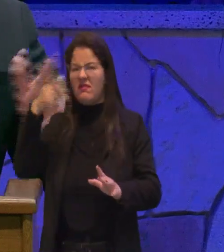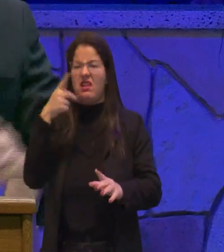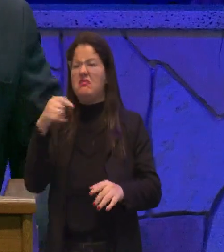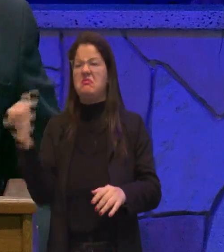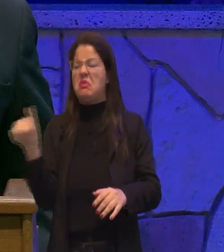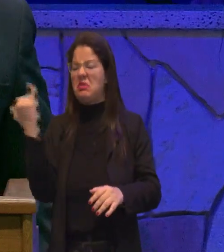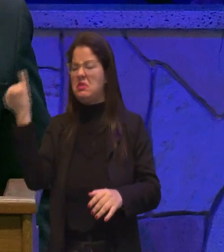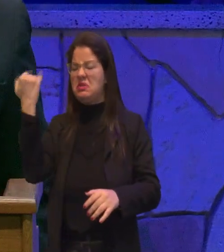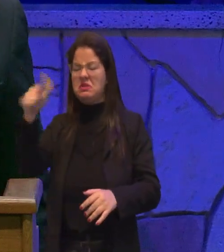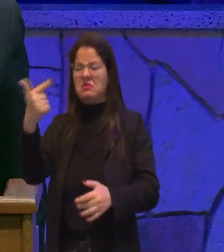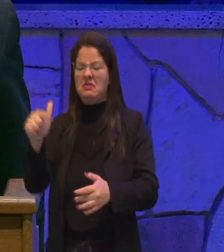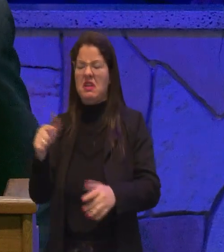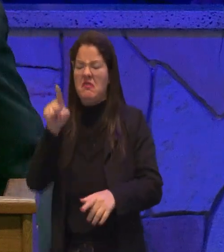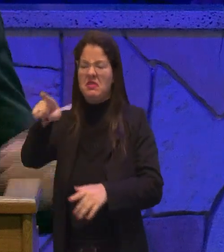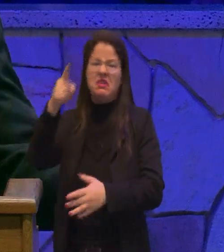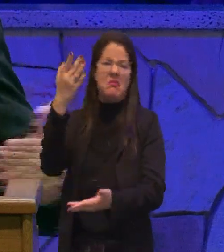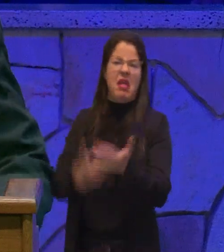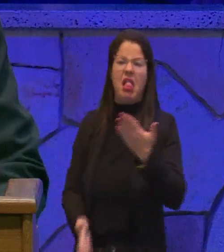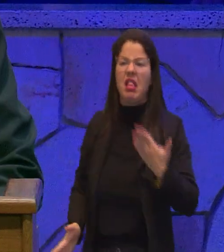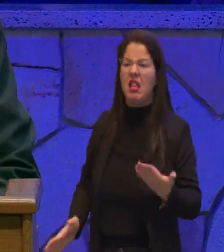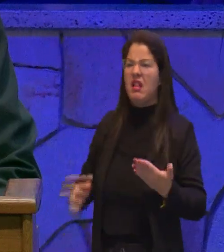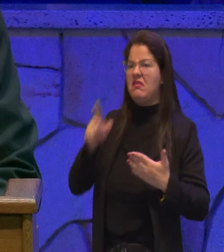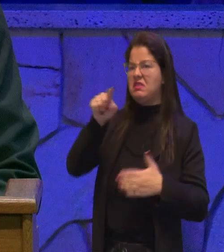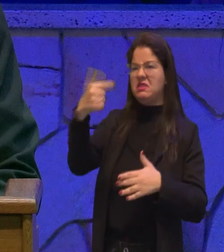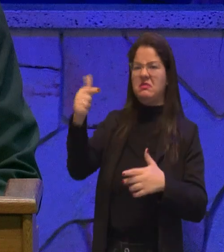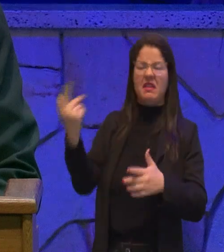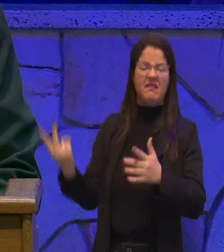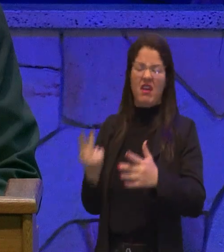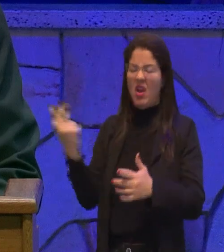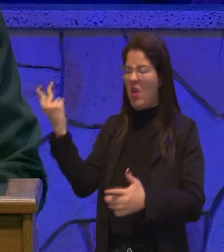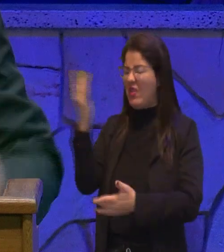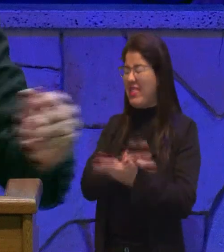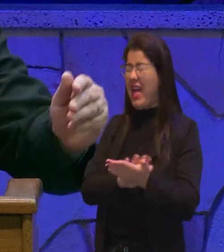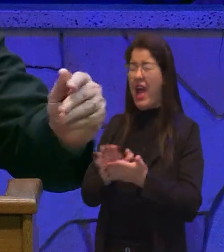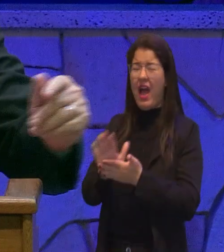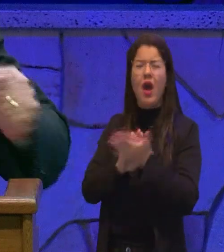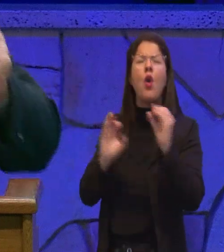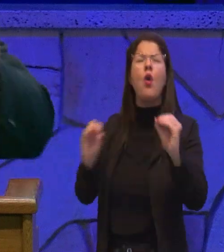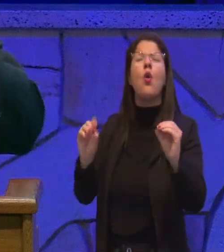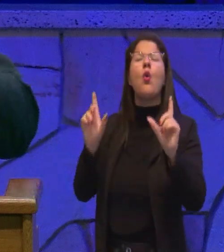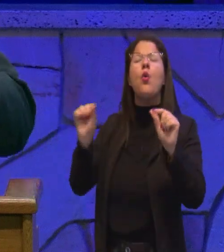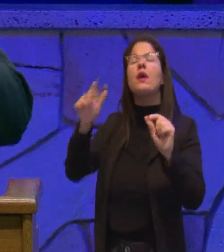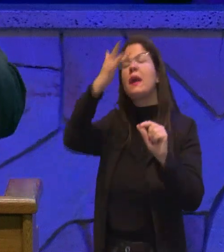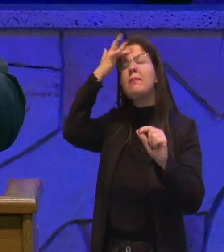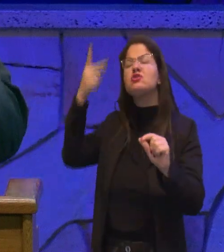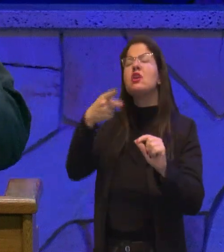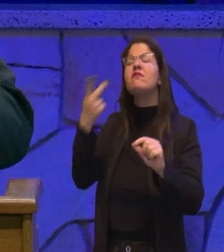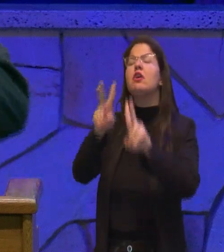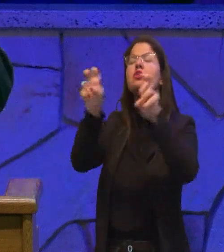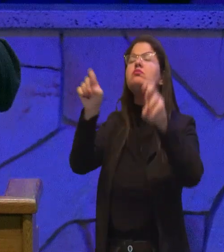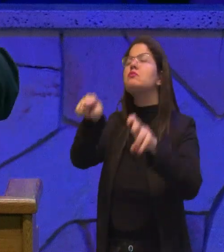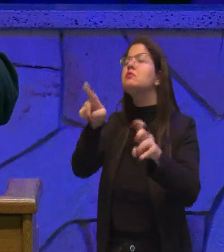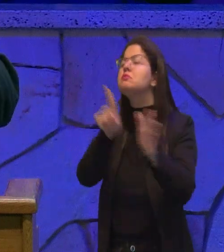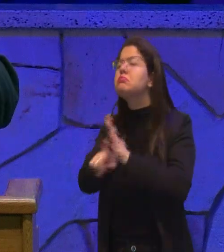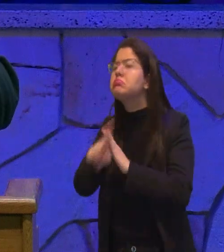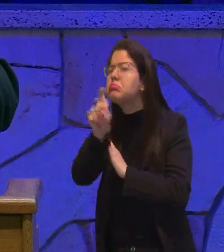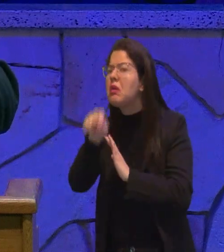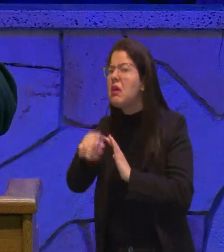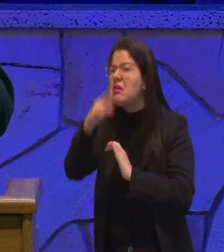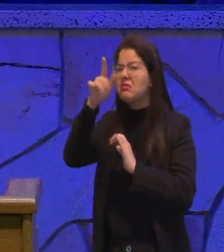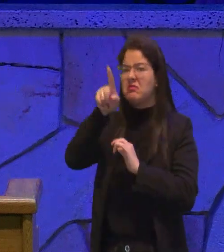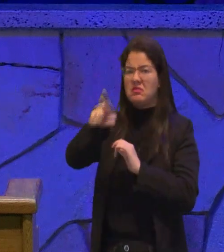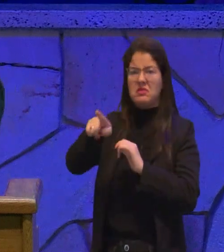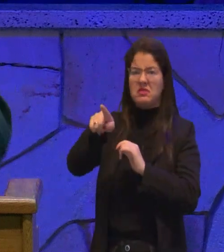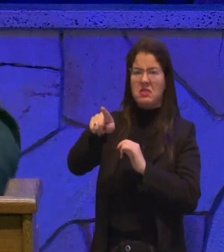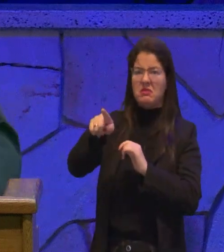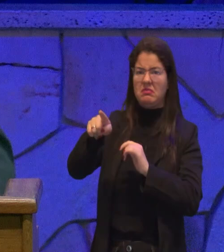você está perdido, que você é um zero à esquerda? O que as pessoas têm dito a seu respeito? Que não tem mais jeito?